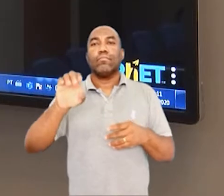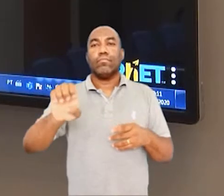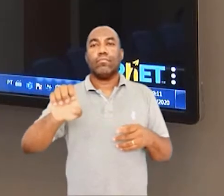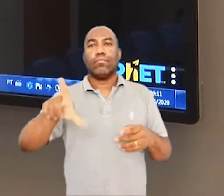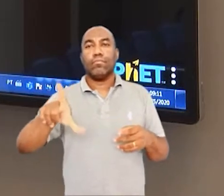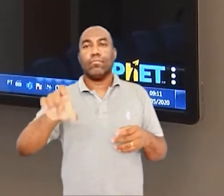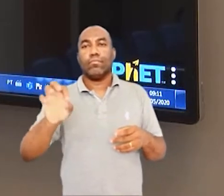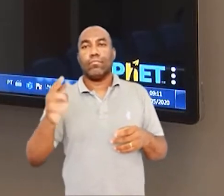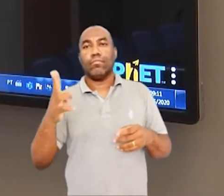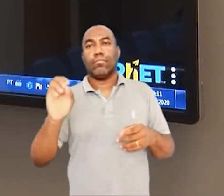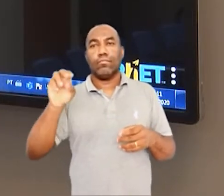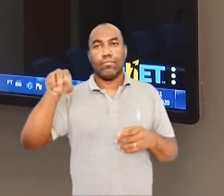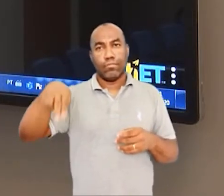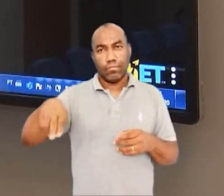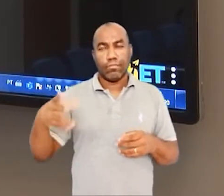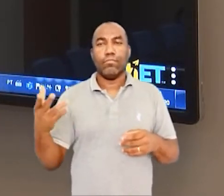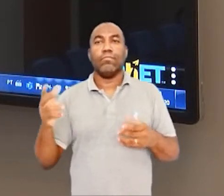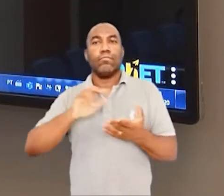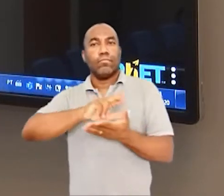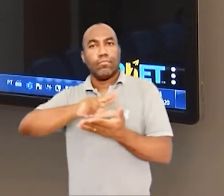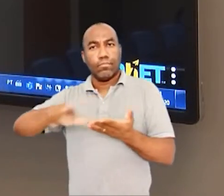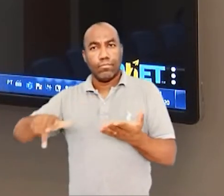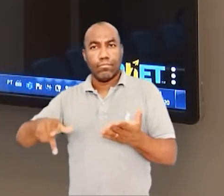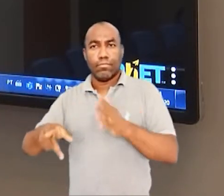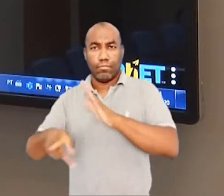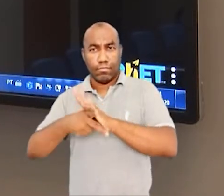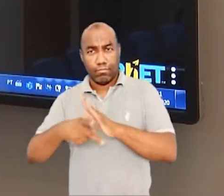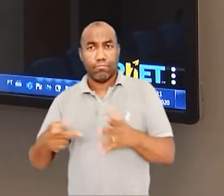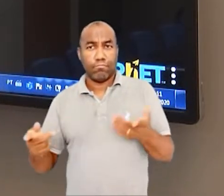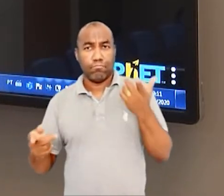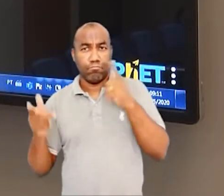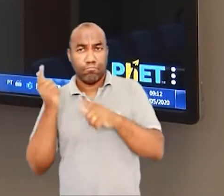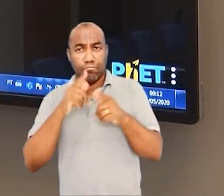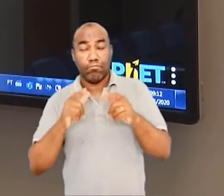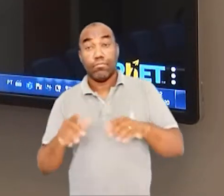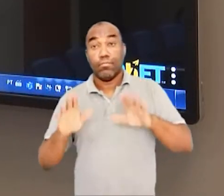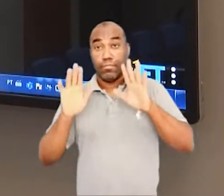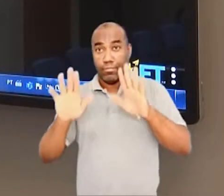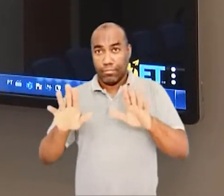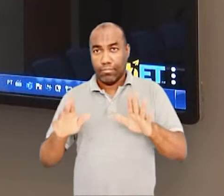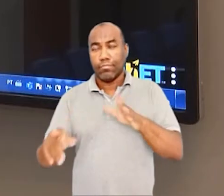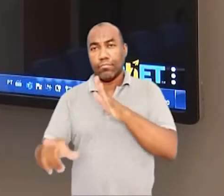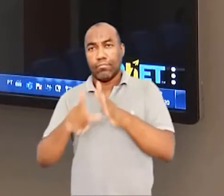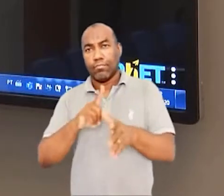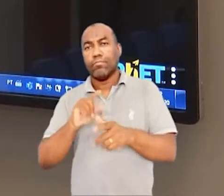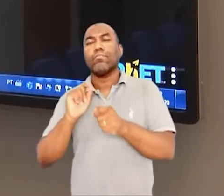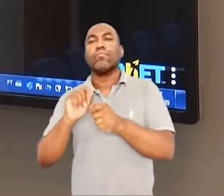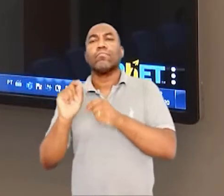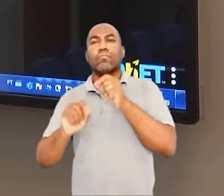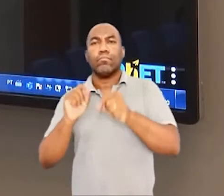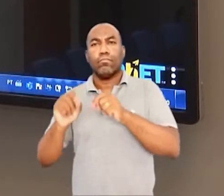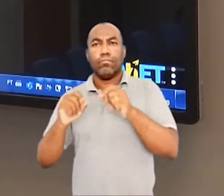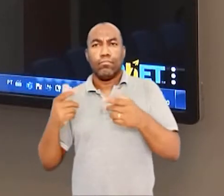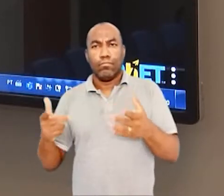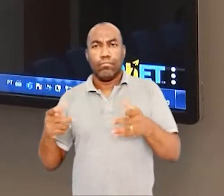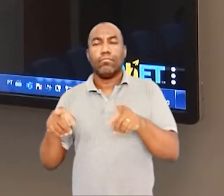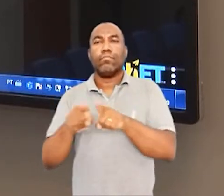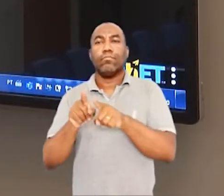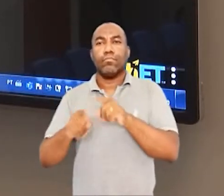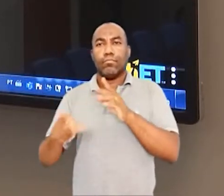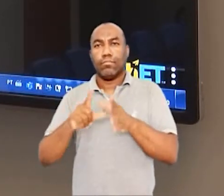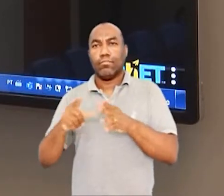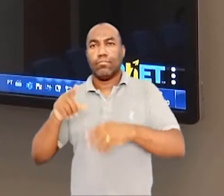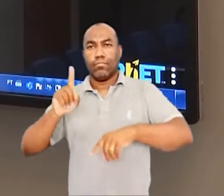A resistência cria uma dificuldade a esse movimento de elétrons, mas a resistência é uma propriedade da